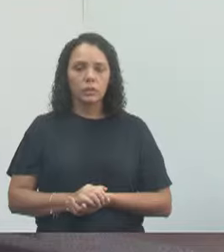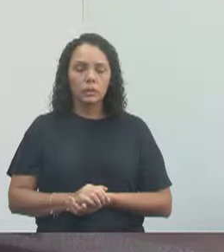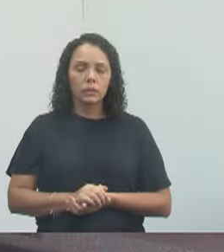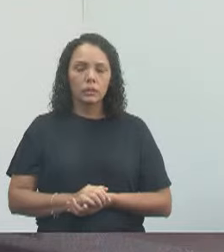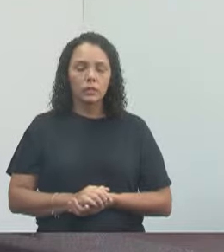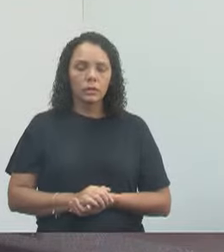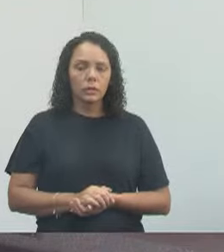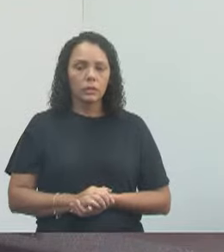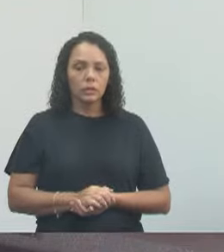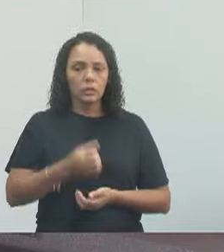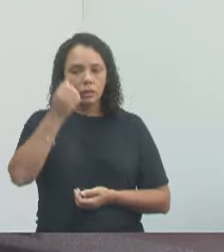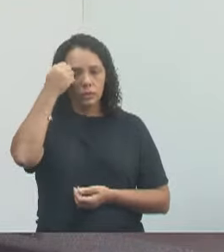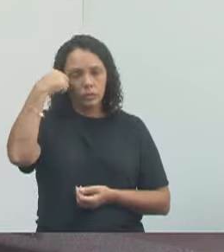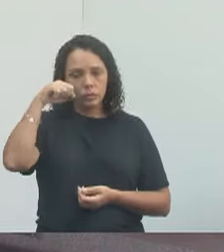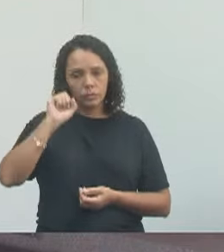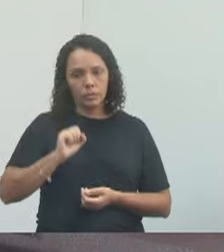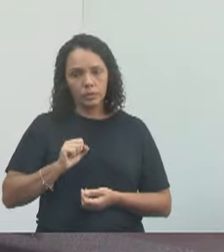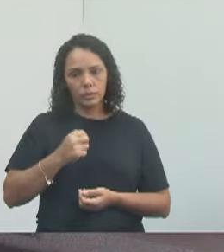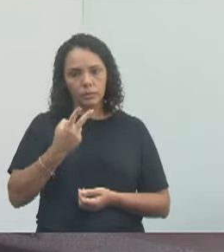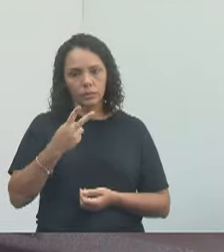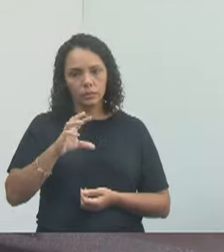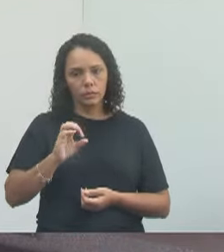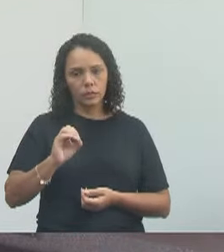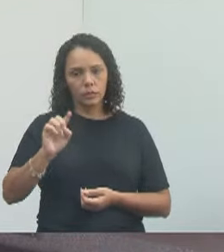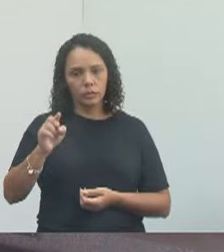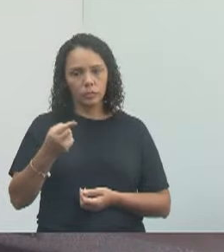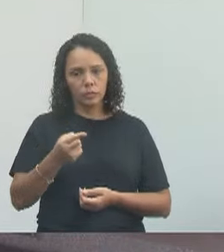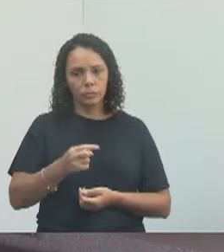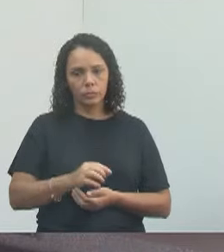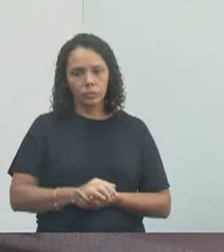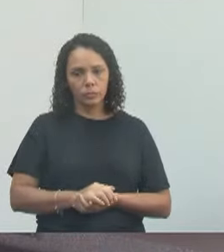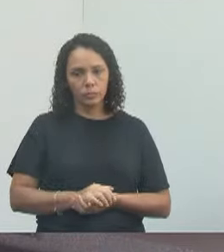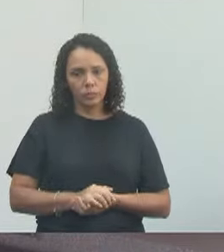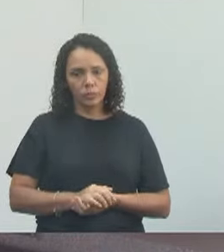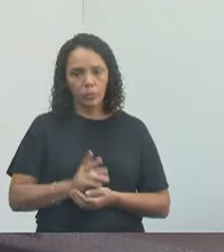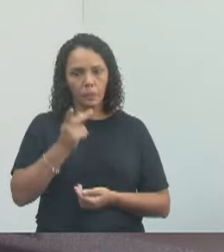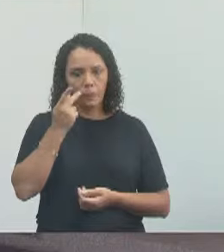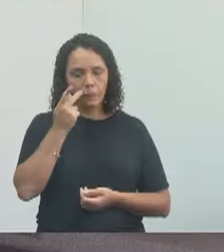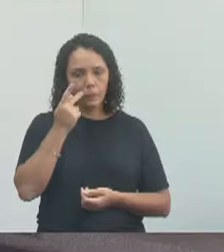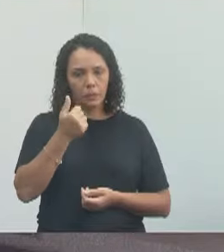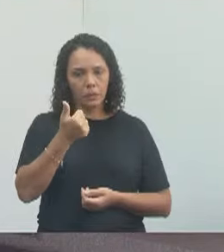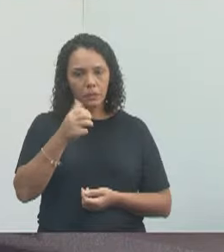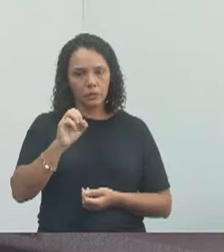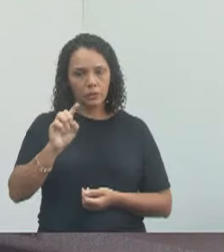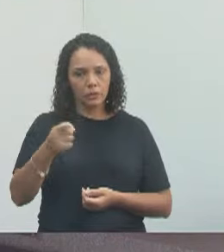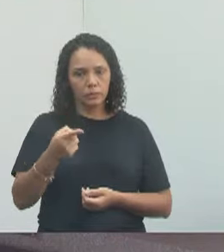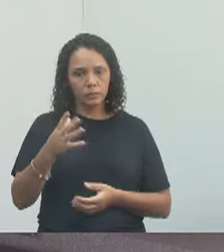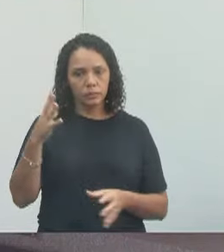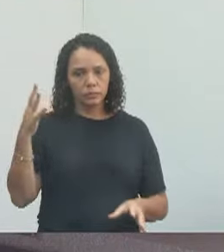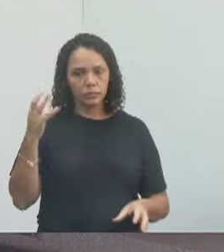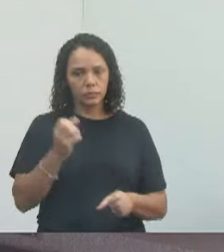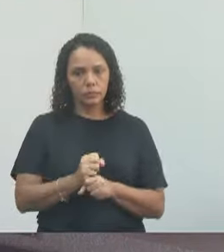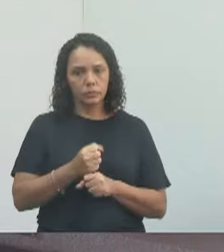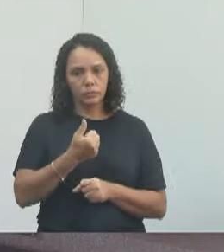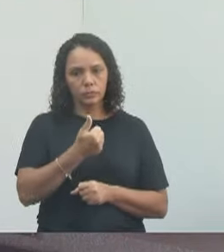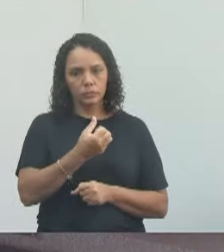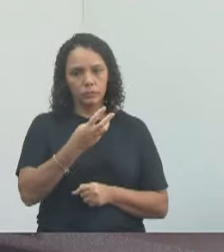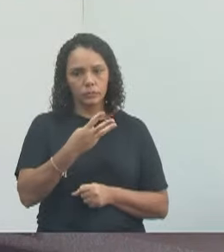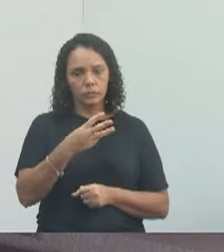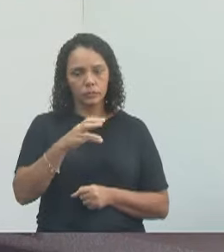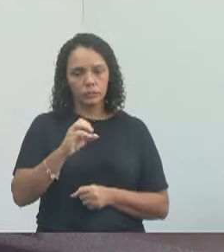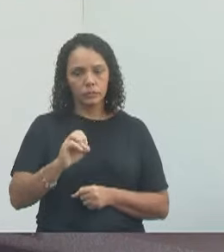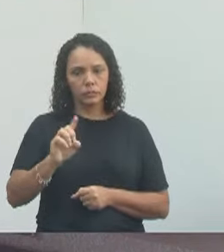10.651 Sônia patas amizade R 20.000 Paulinho do esporte r$ 1.000 Total r$ 30.000